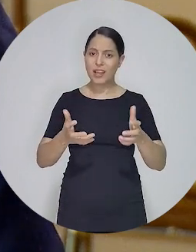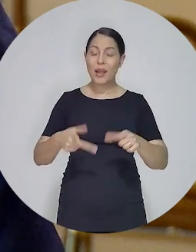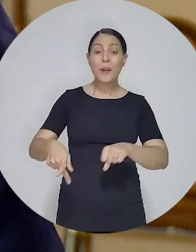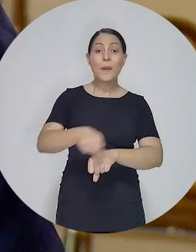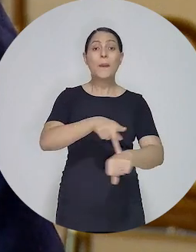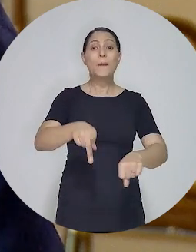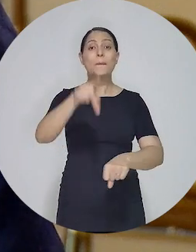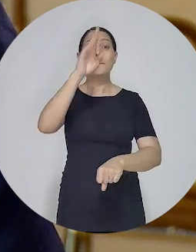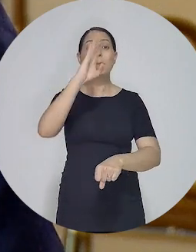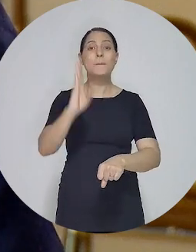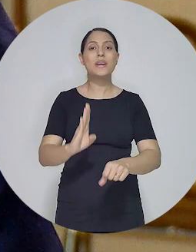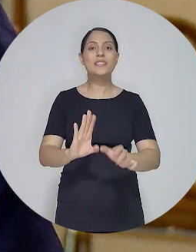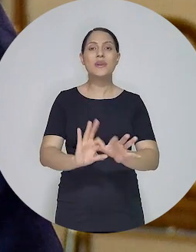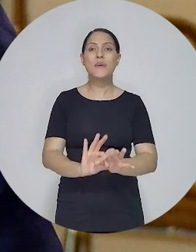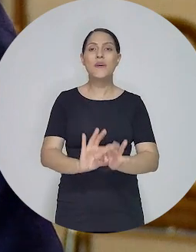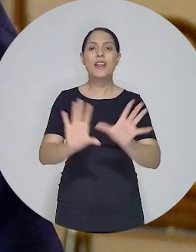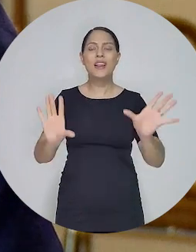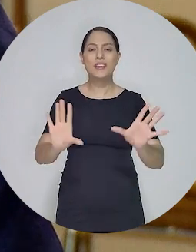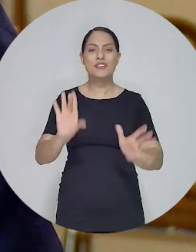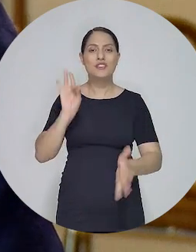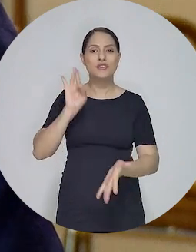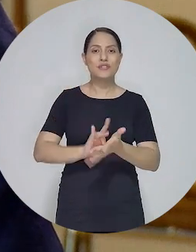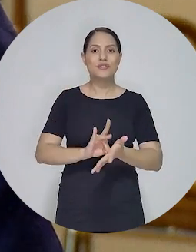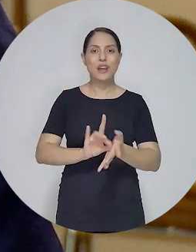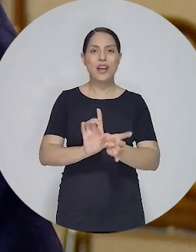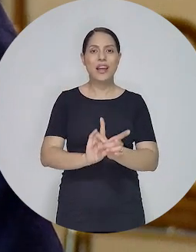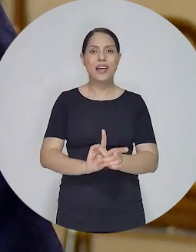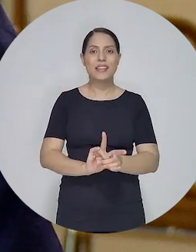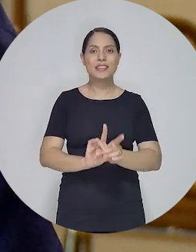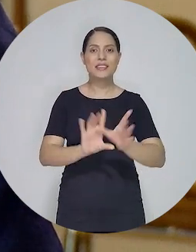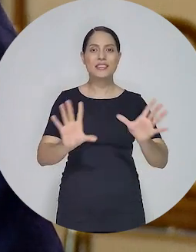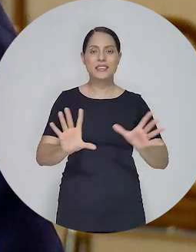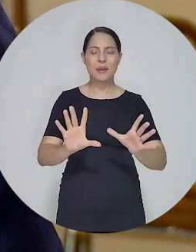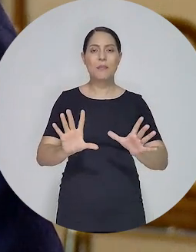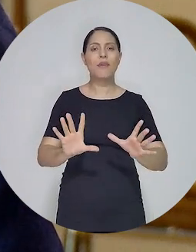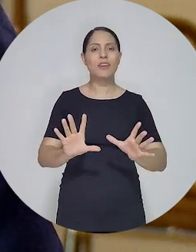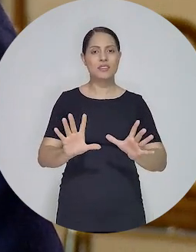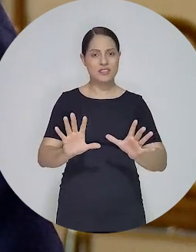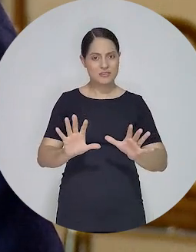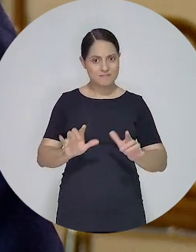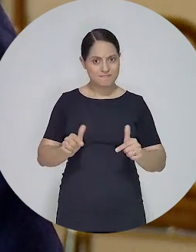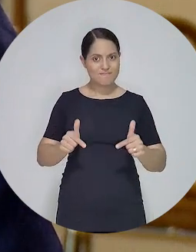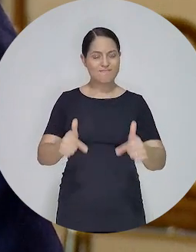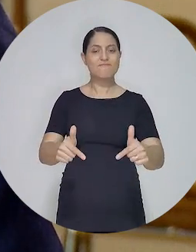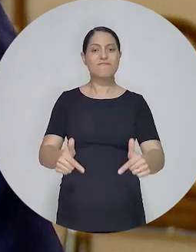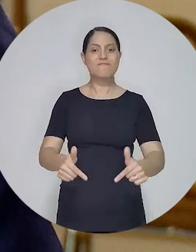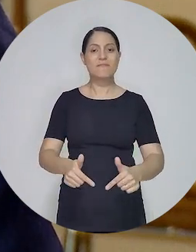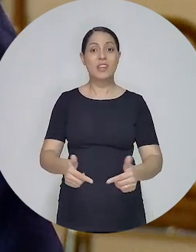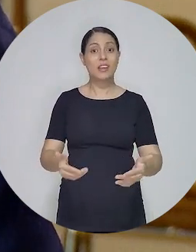um Brasil mais livre, com uma democracia estável,